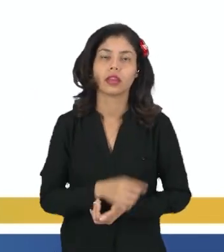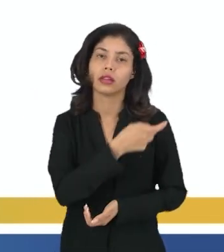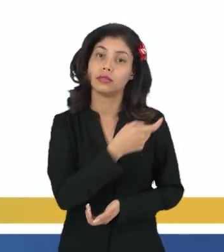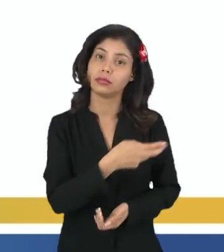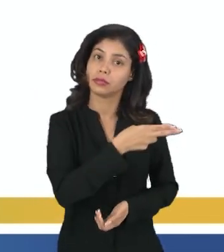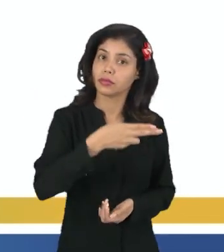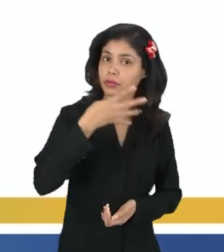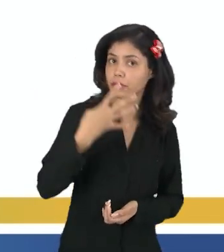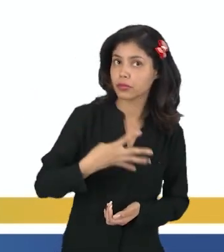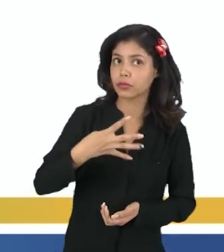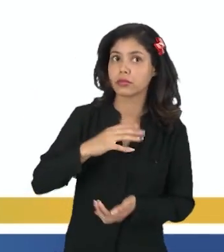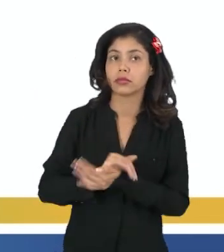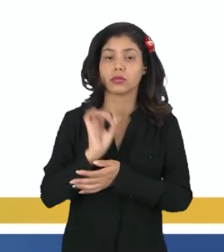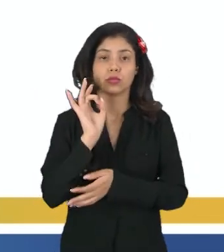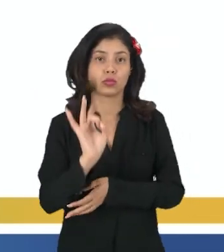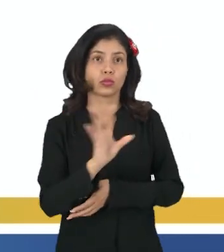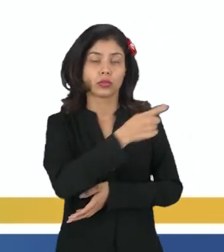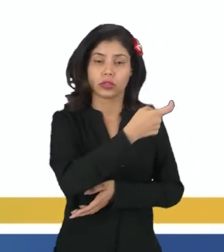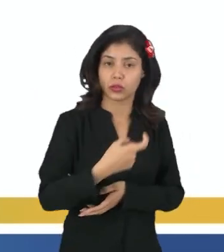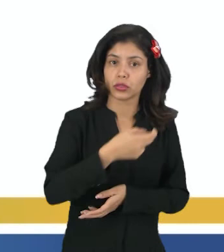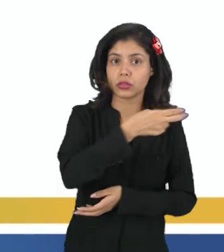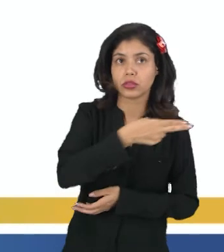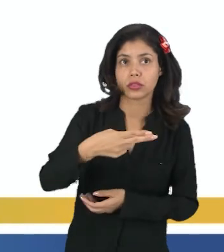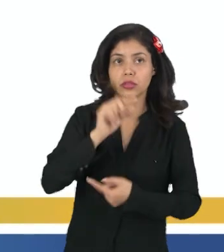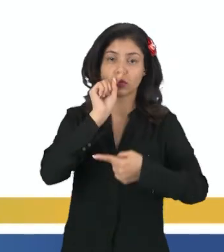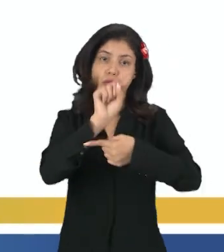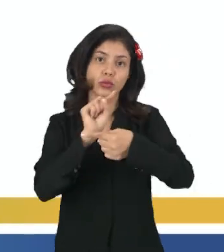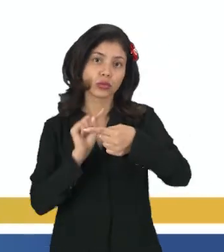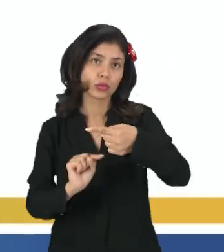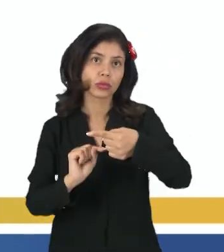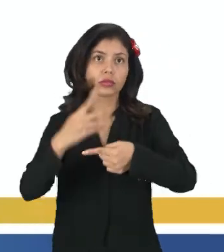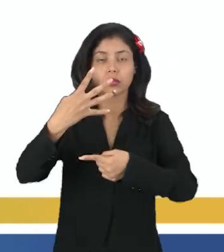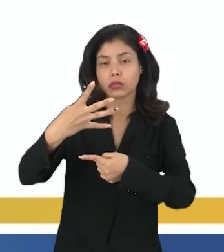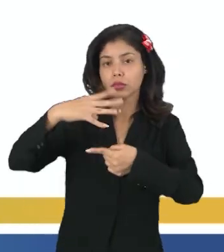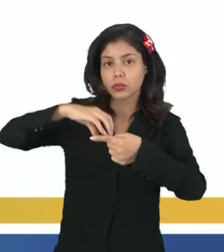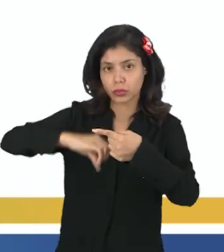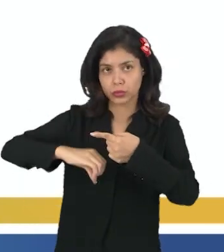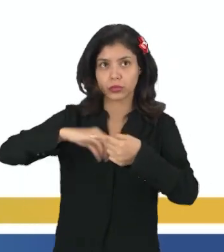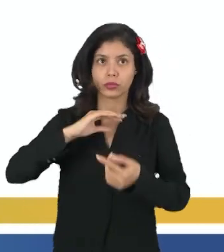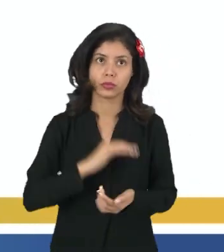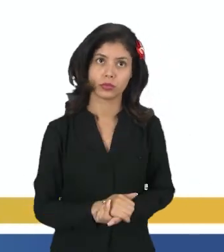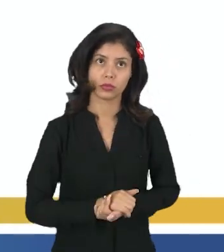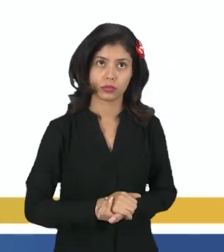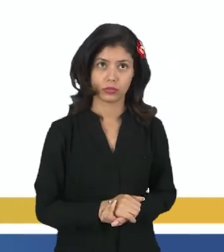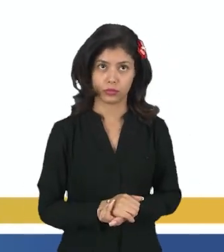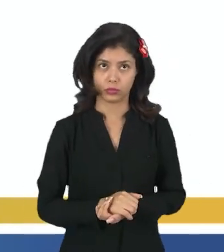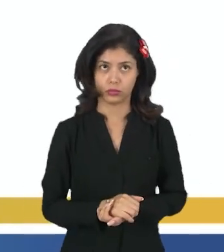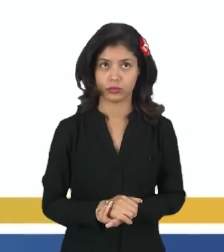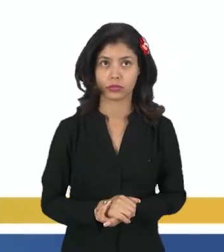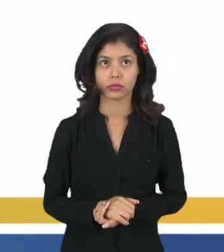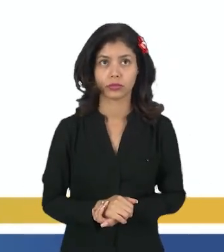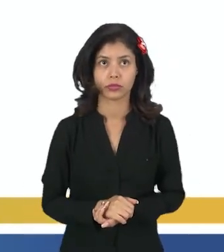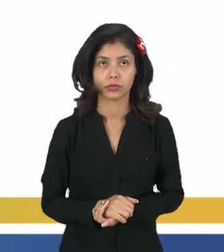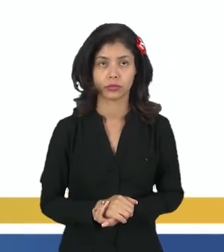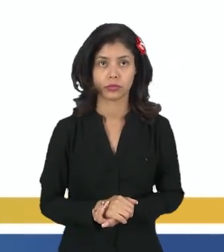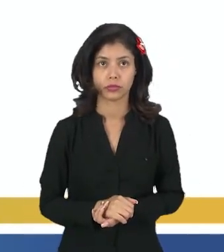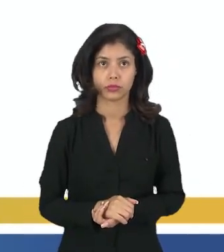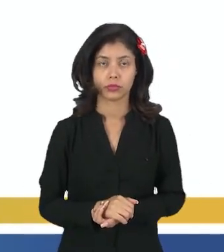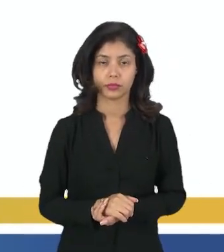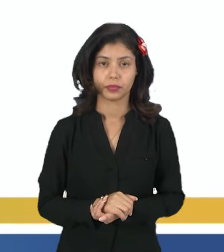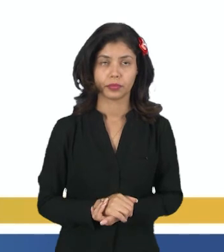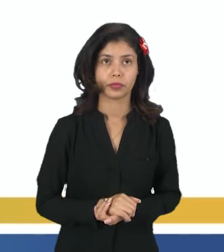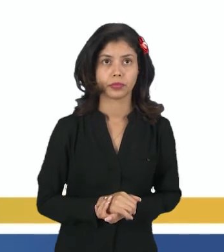9x = 4 basta passa 19 dividido então terei ali a fração geratriz que ser =